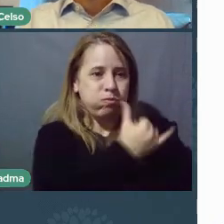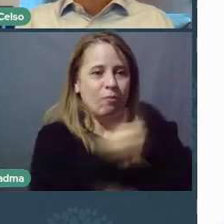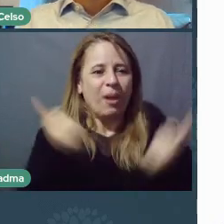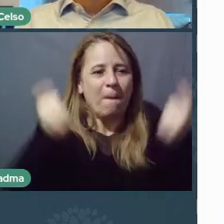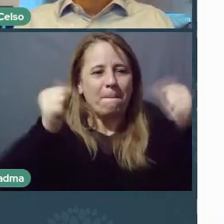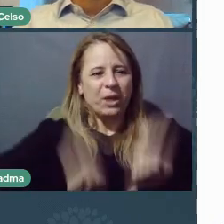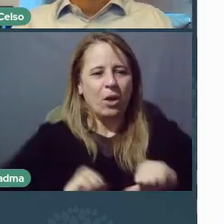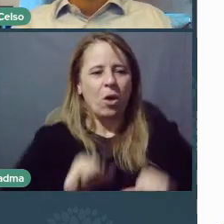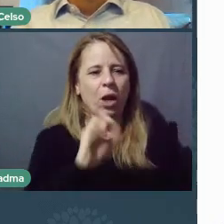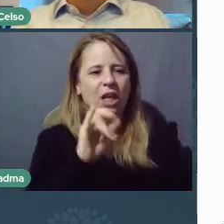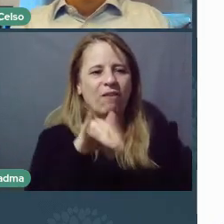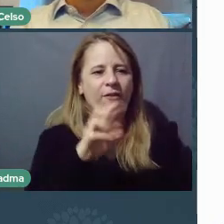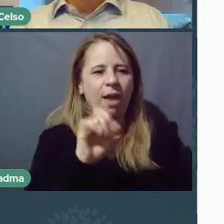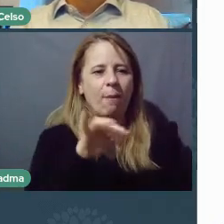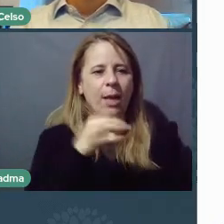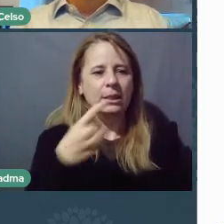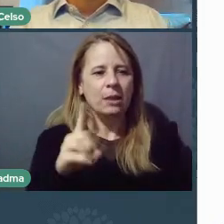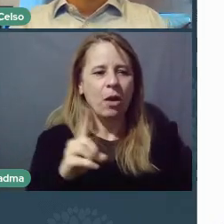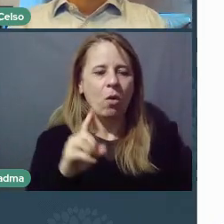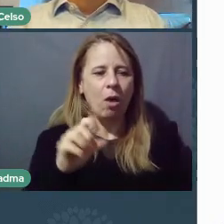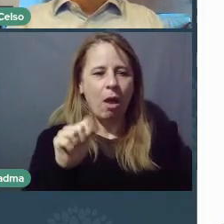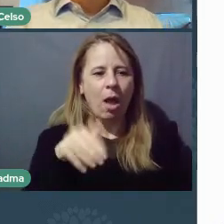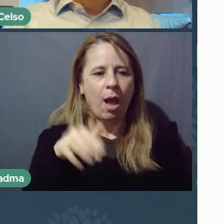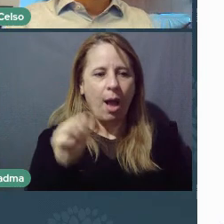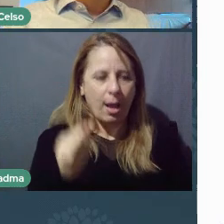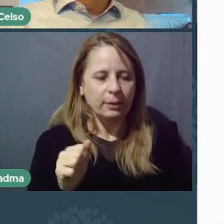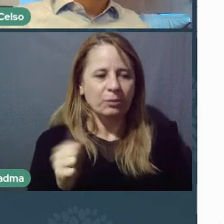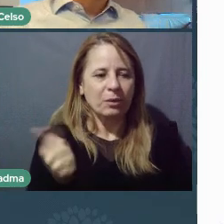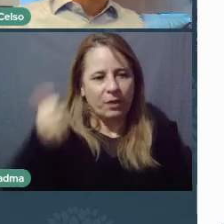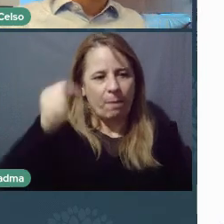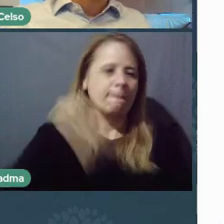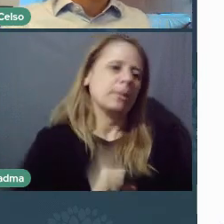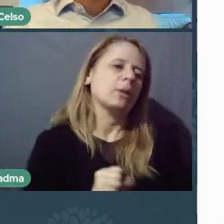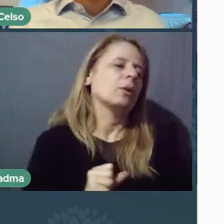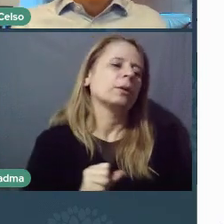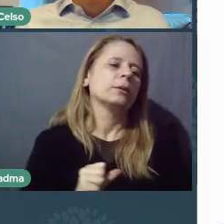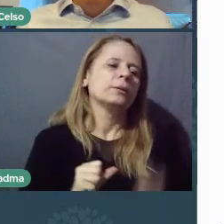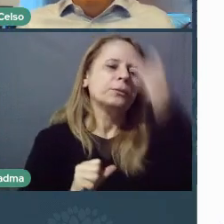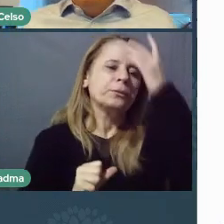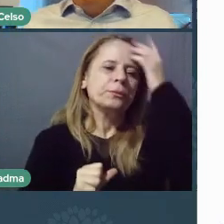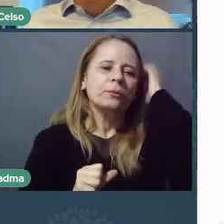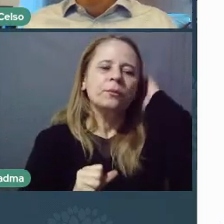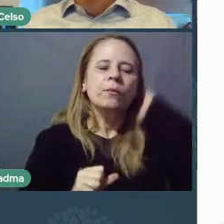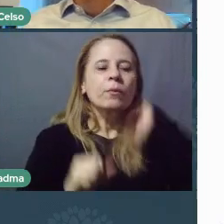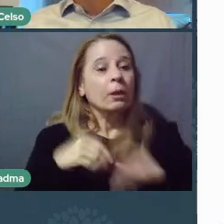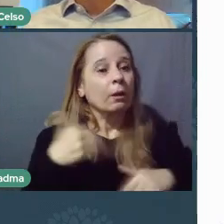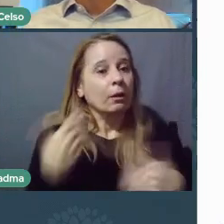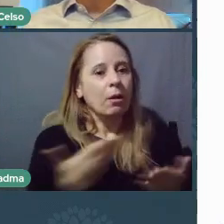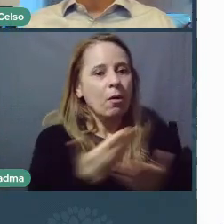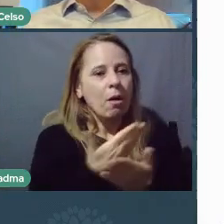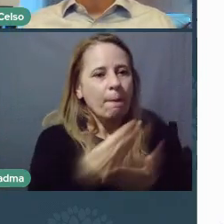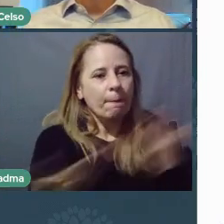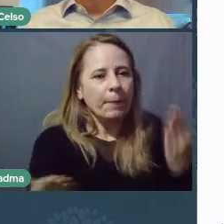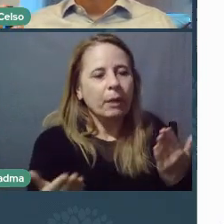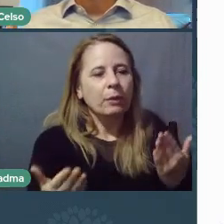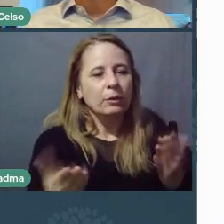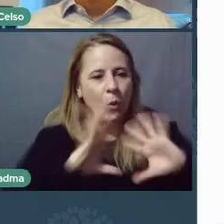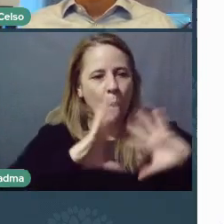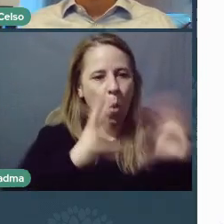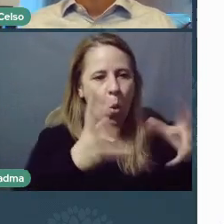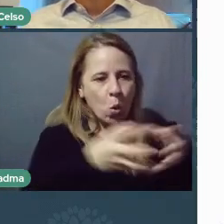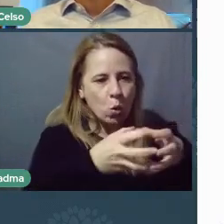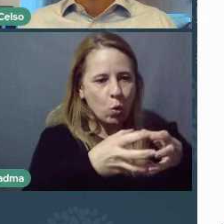inflamatório. Então, a perda de peso, principalmente associada a uma equipe multiprofissional,